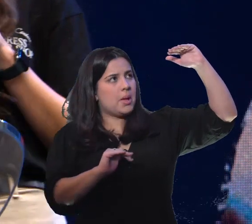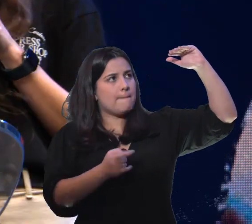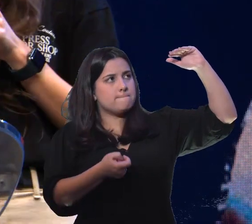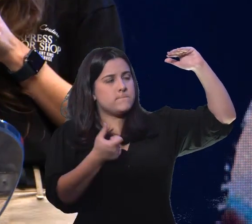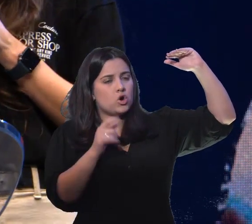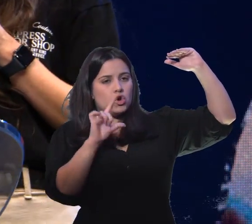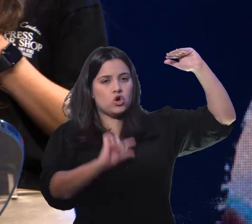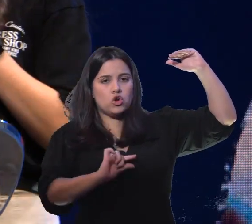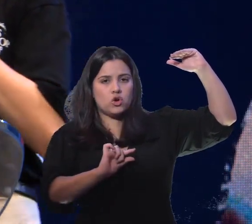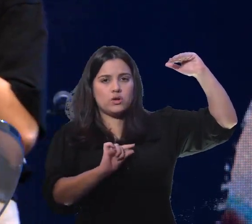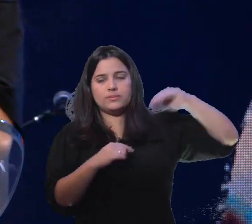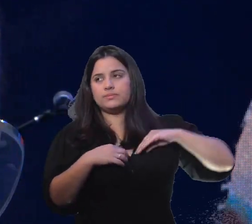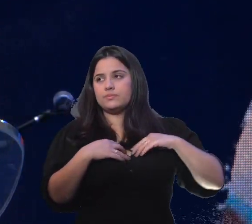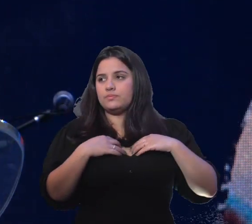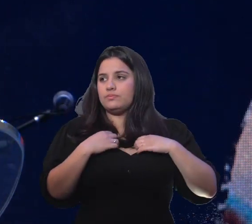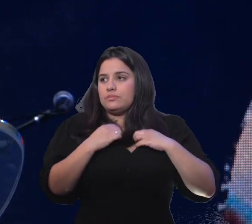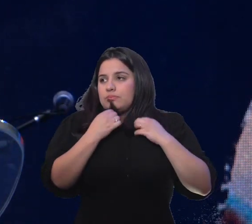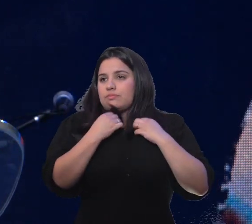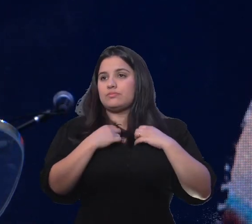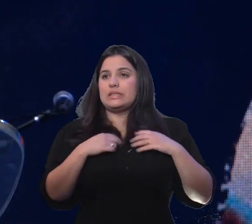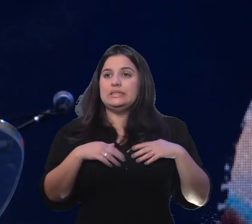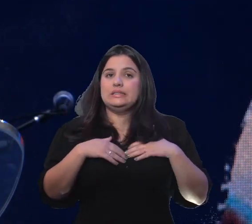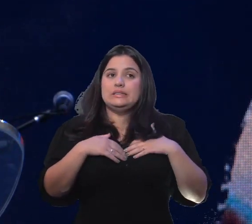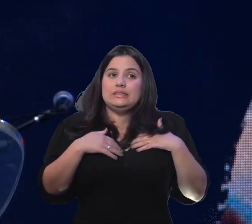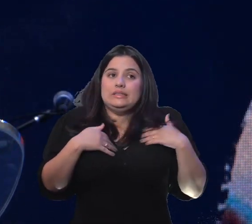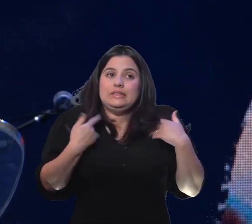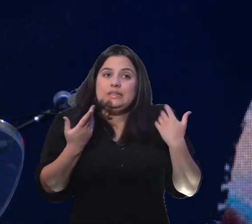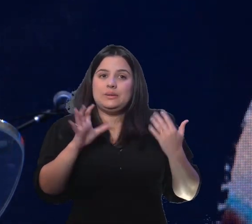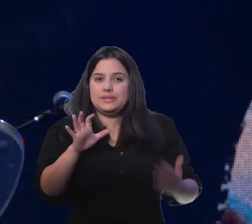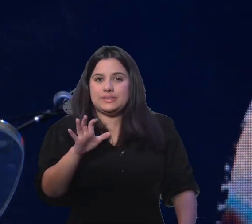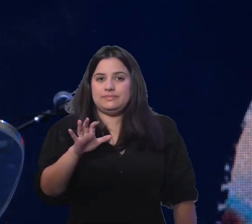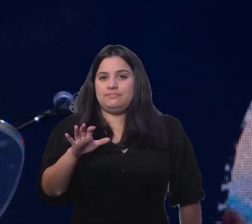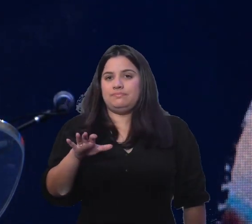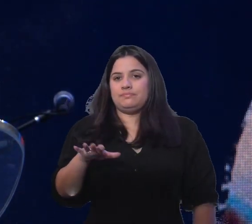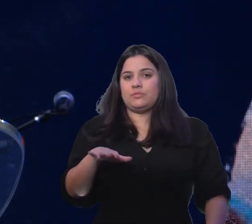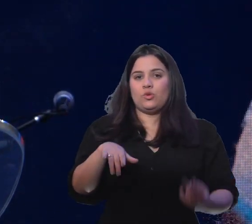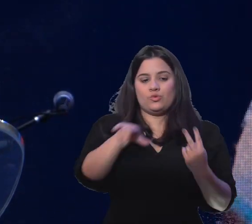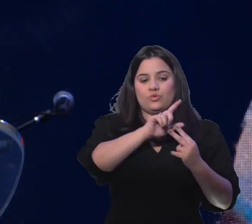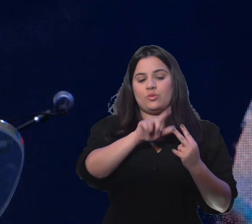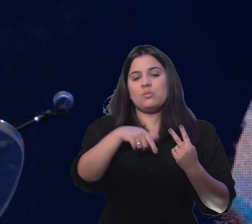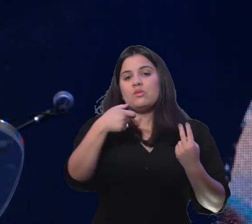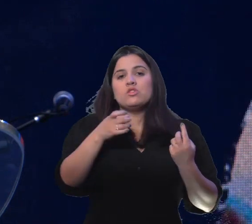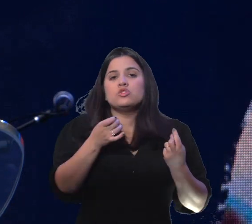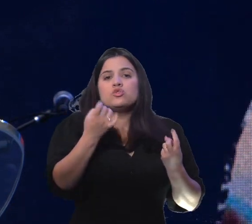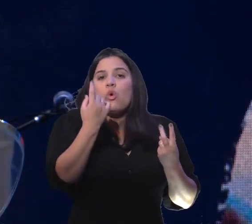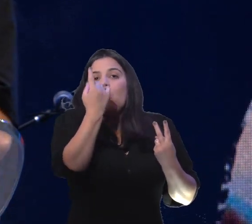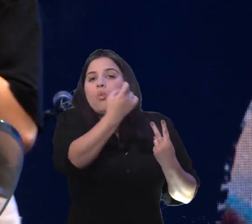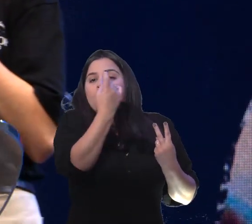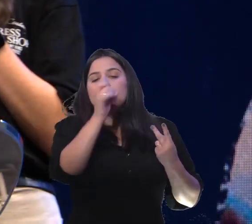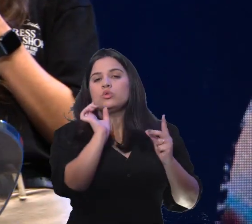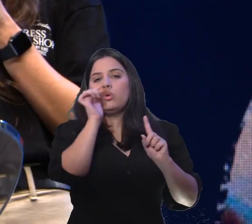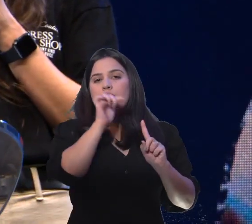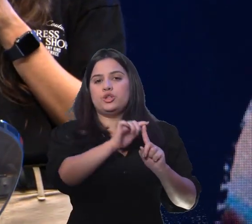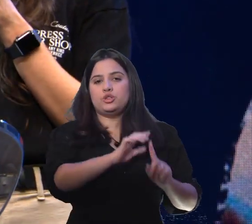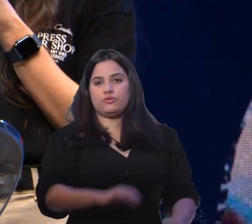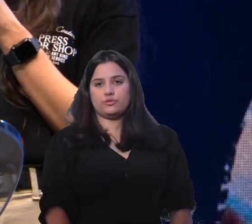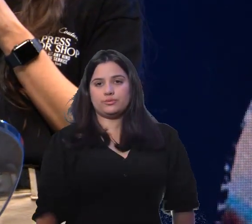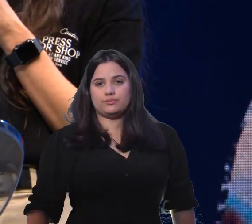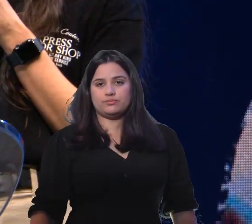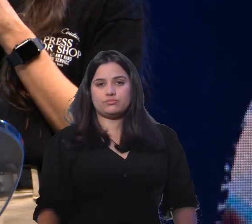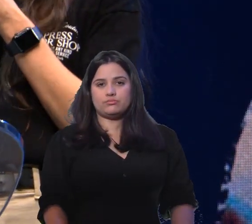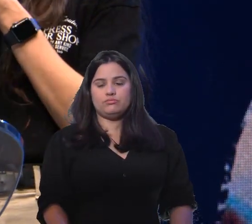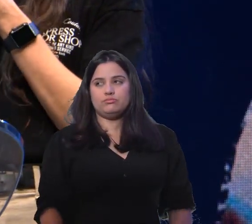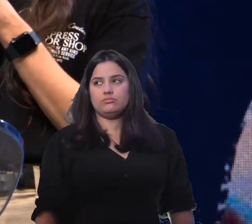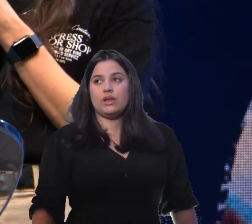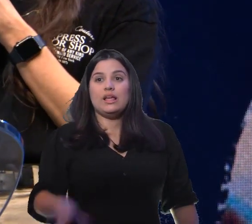eles. Então assim, gente, os espias tinham só uma missão: reconhecer a terra. Como eu falei, Deus não falou assim: veja se vocês